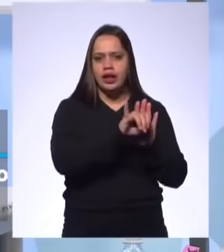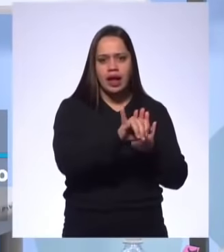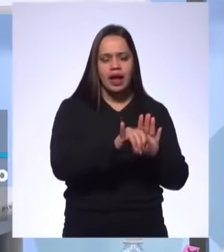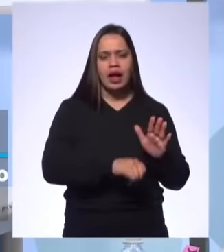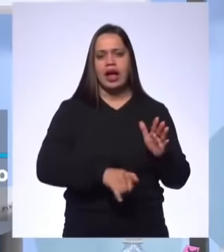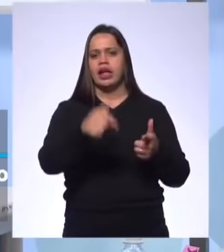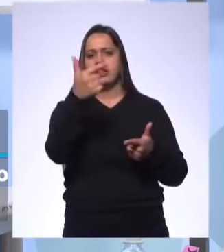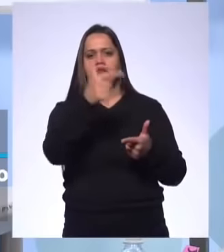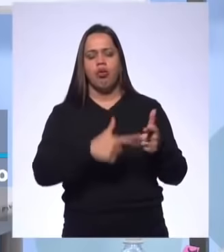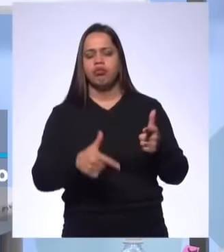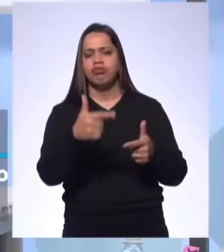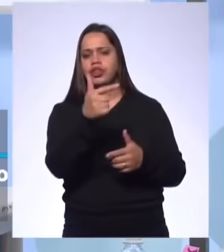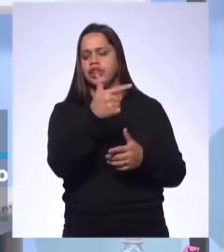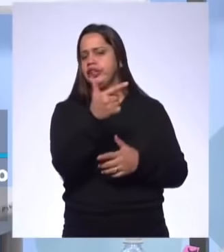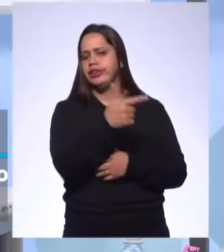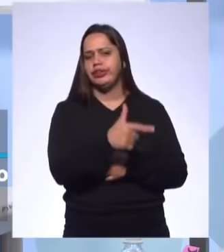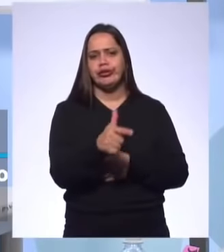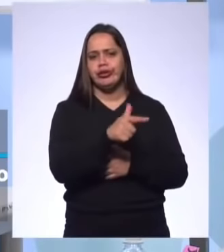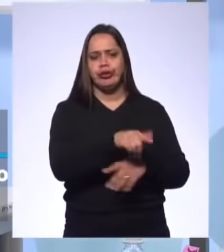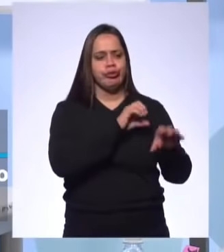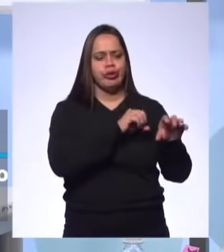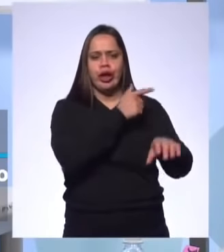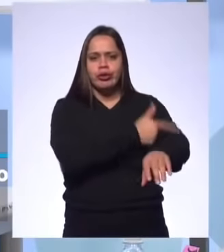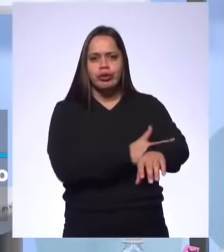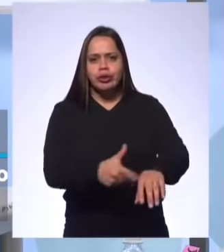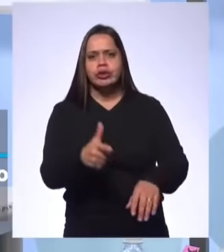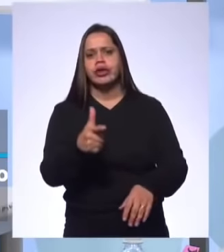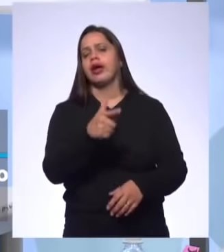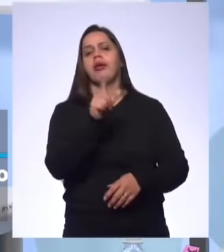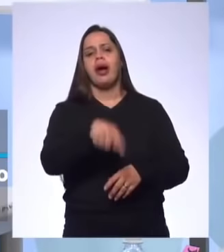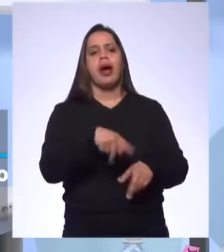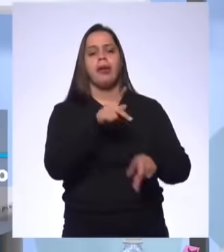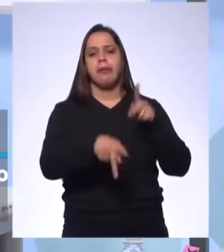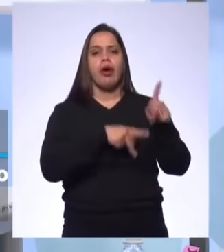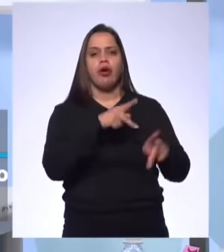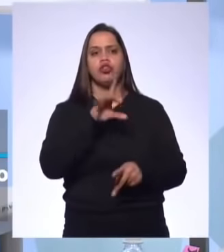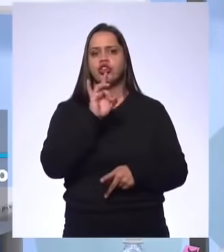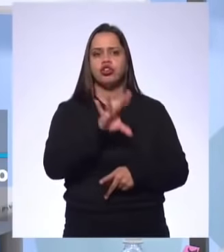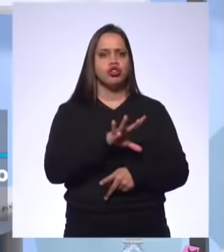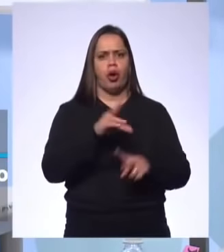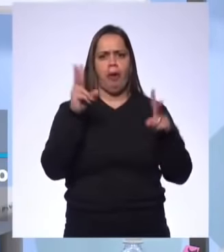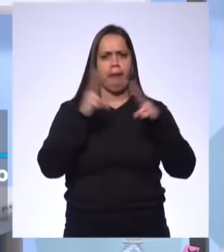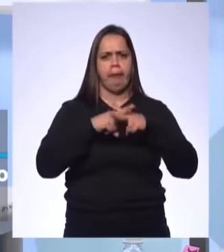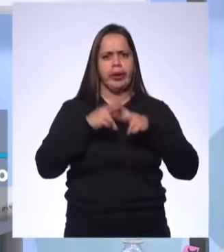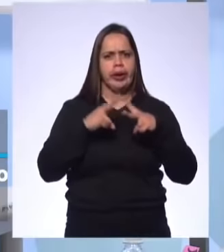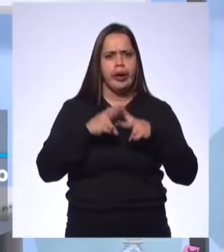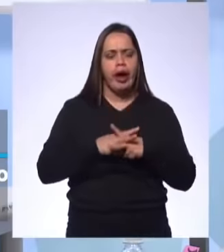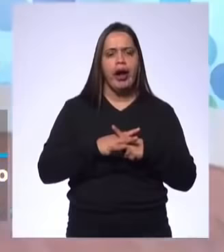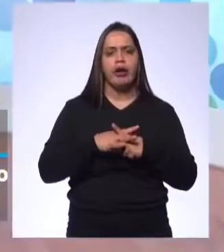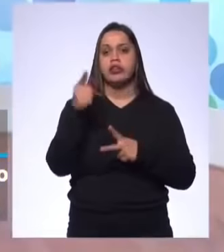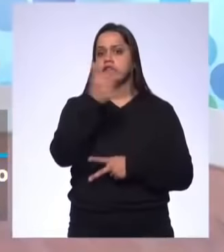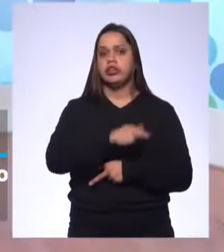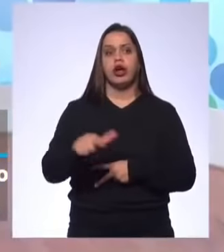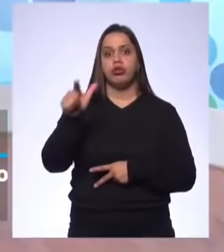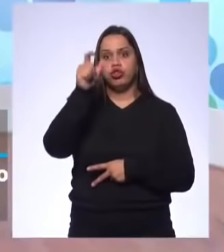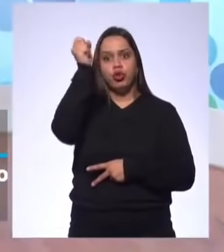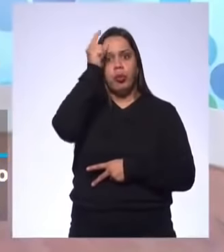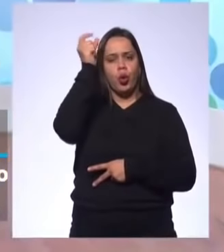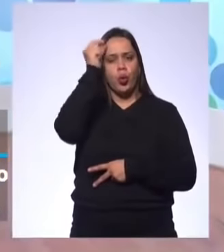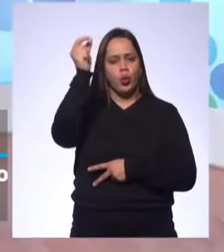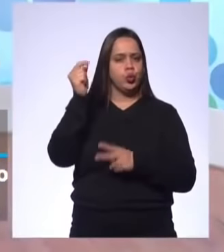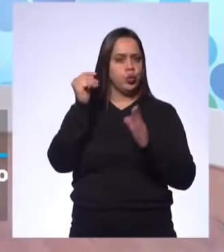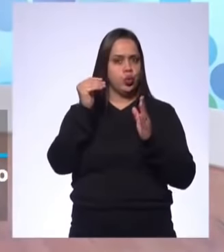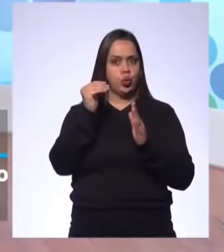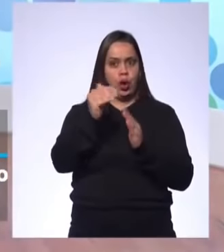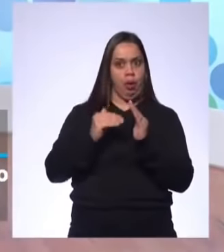tivessem educação, que só povos que só sabiam ficar brigando. Que não possuem uma cultura elevada. Que não